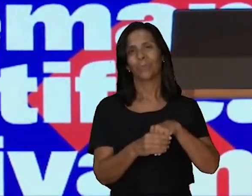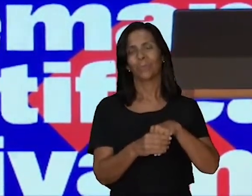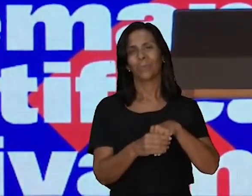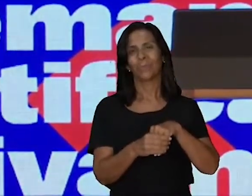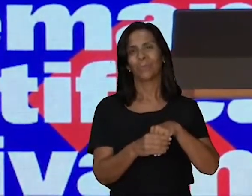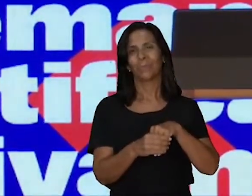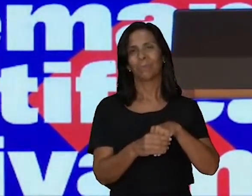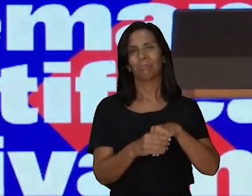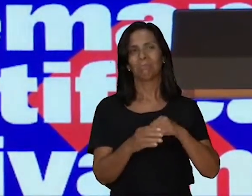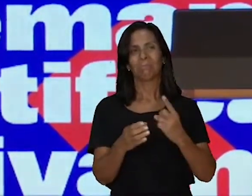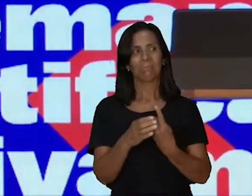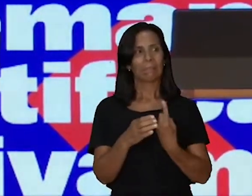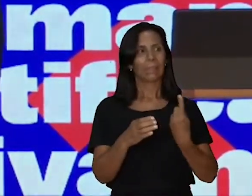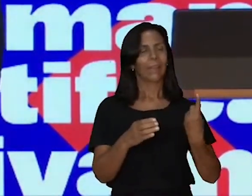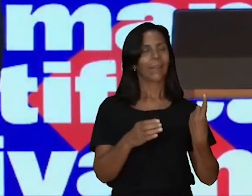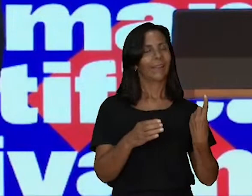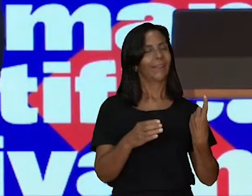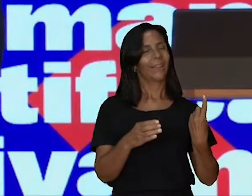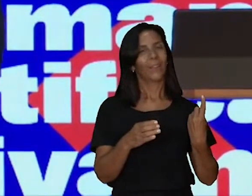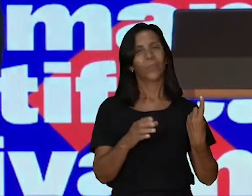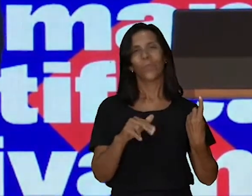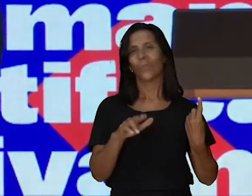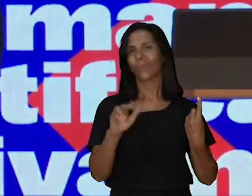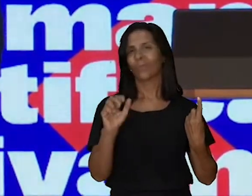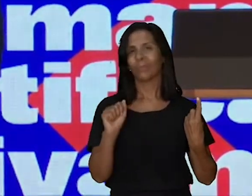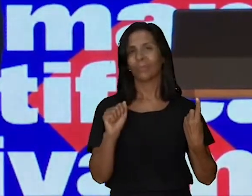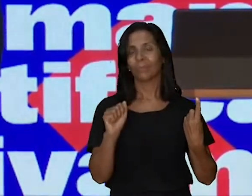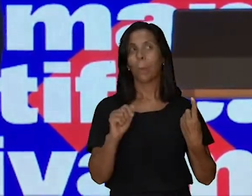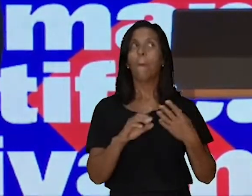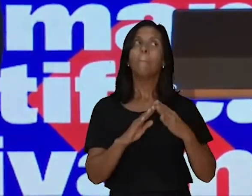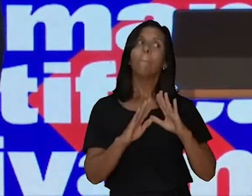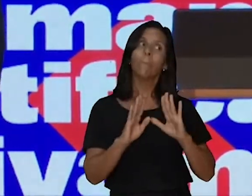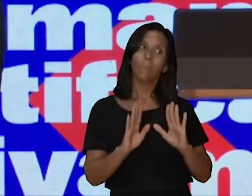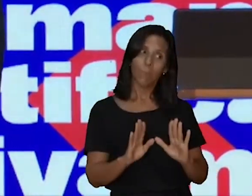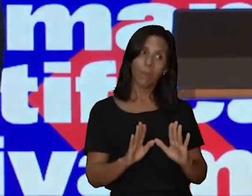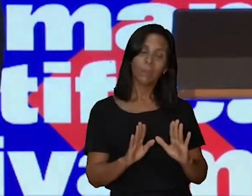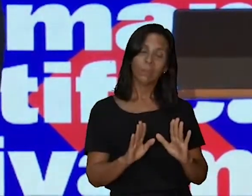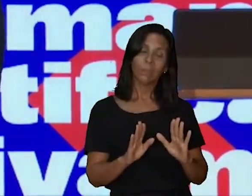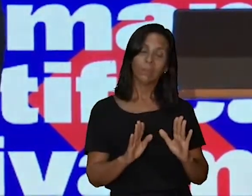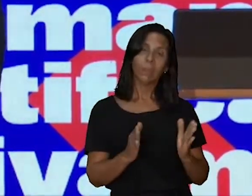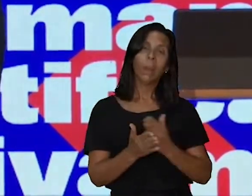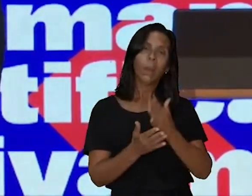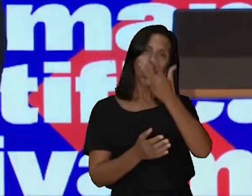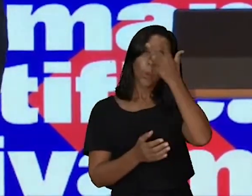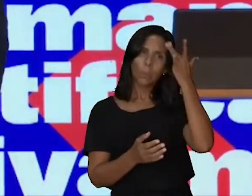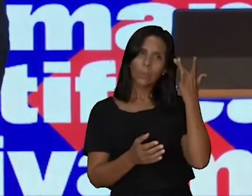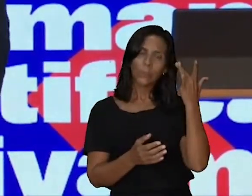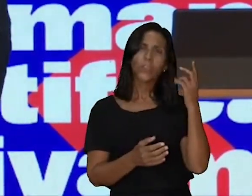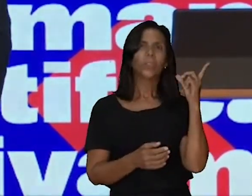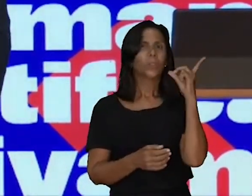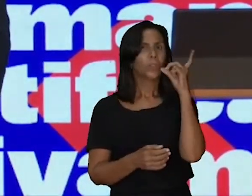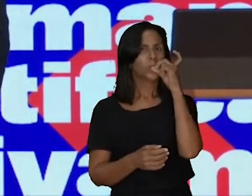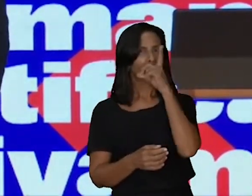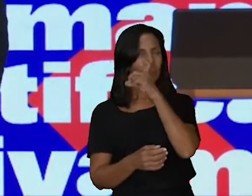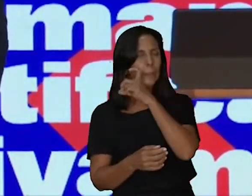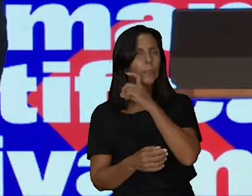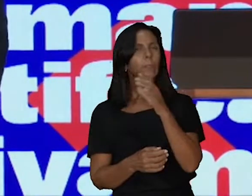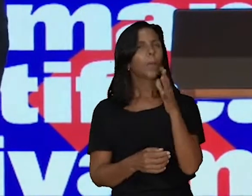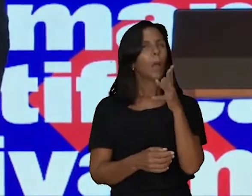nem todo mundo é pego da primeira vez. Tem gente que é mais casca grossa, que demora